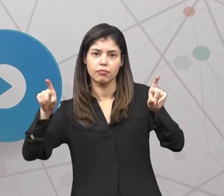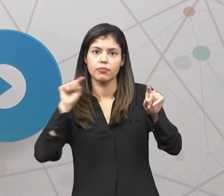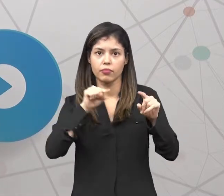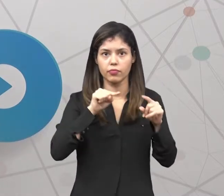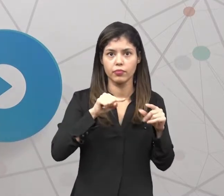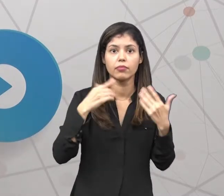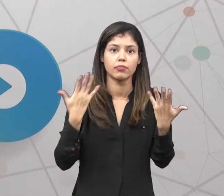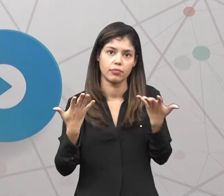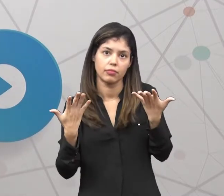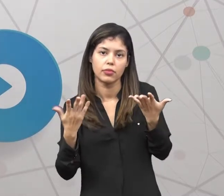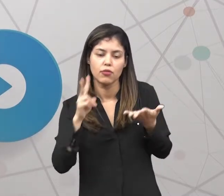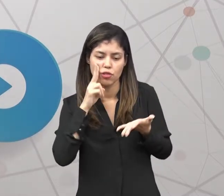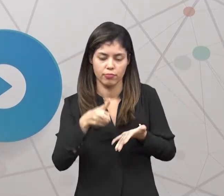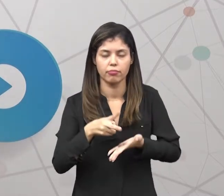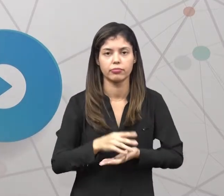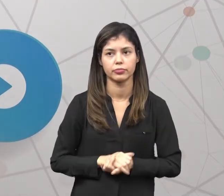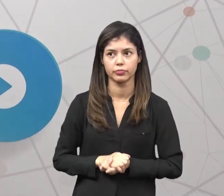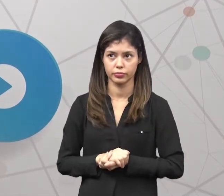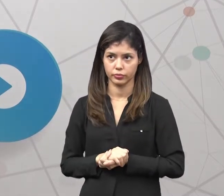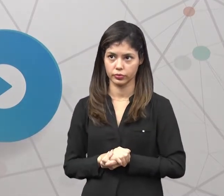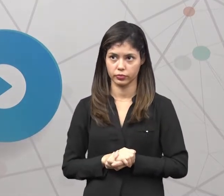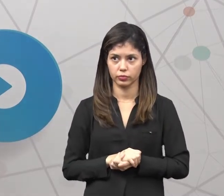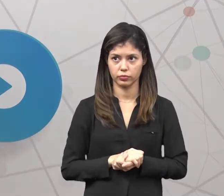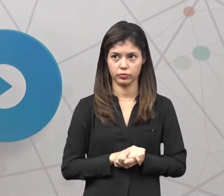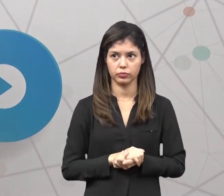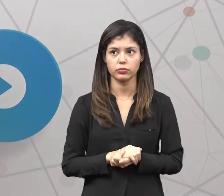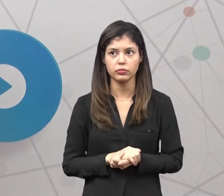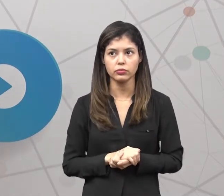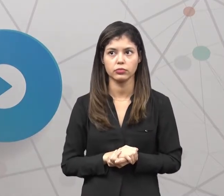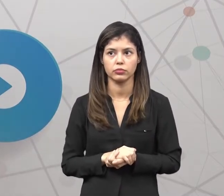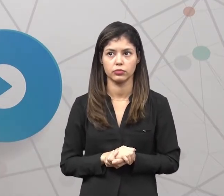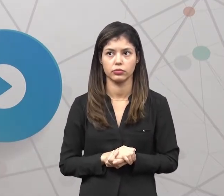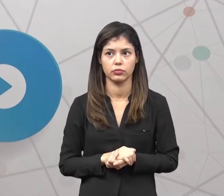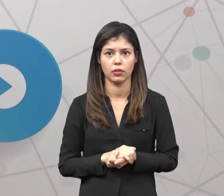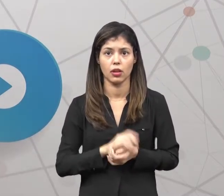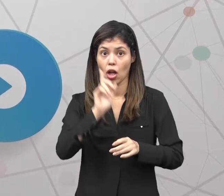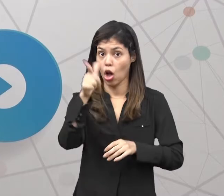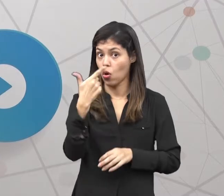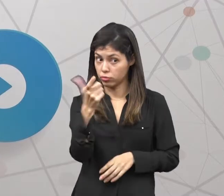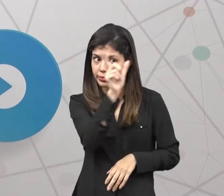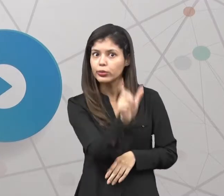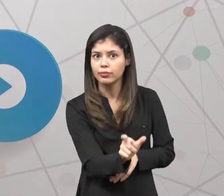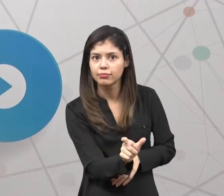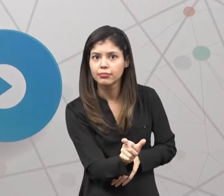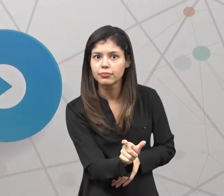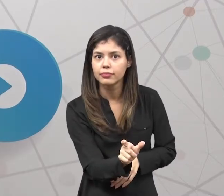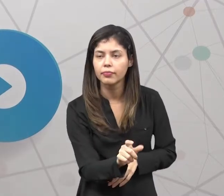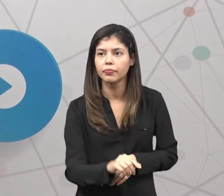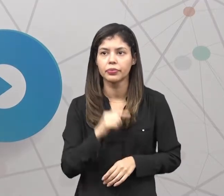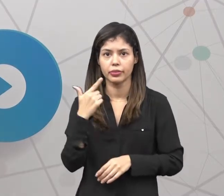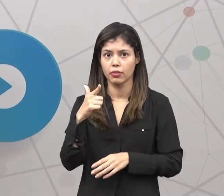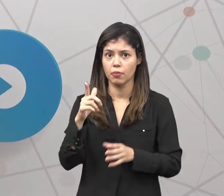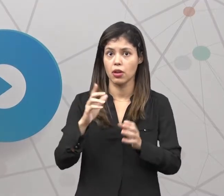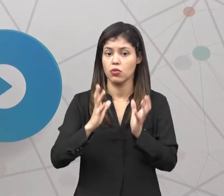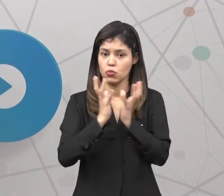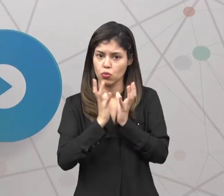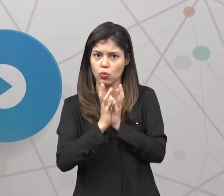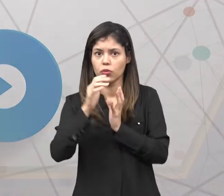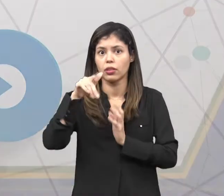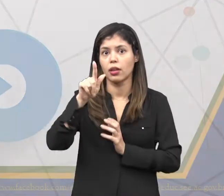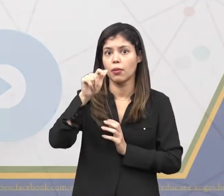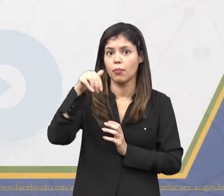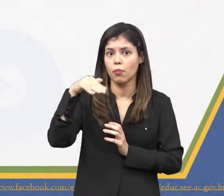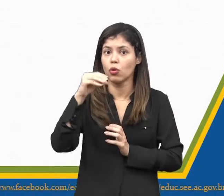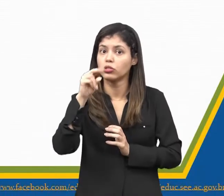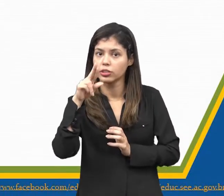essa que nós estamos vendo. Vamos ler essa tirinha aí, que é interessante, ó. Um personagem, já é outro personagem, ó. Não é mais a Turma da Mônica, nem o Garfield,